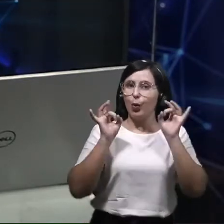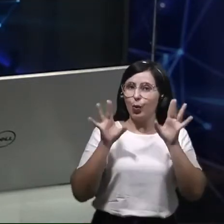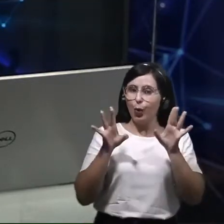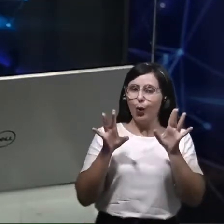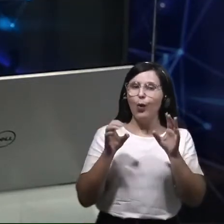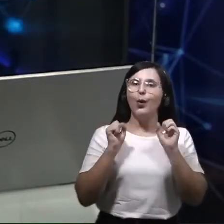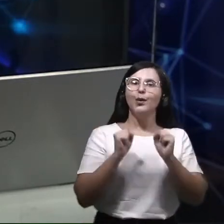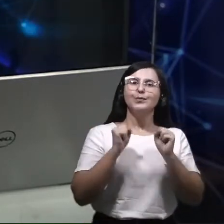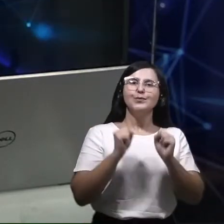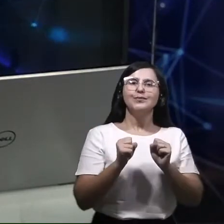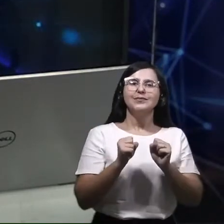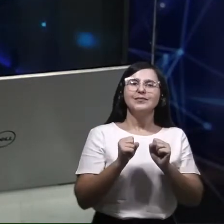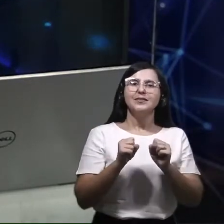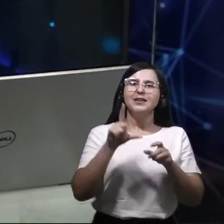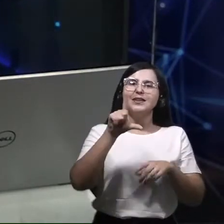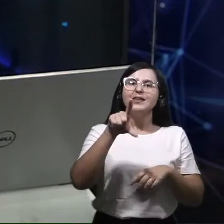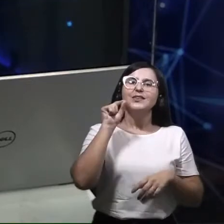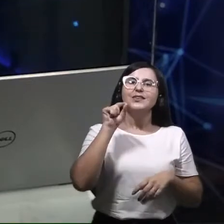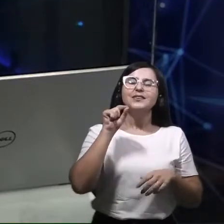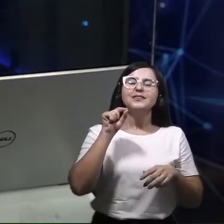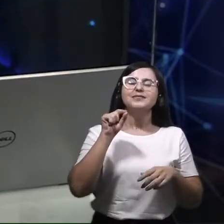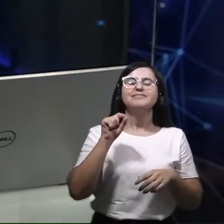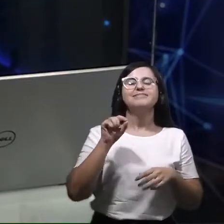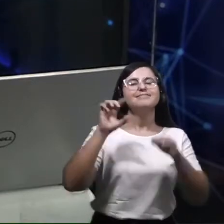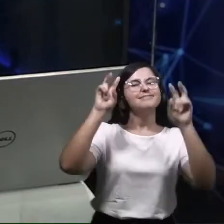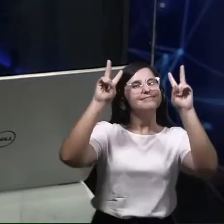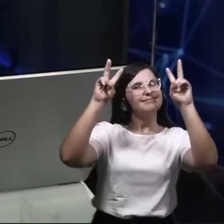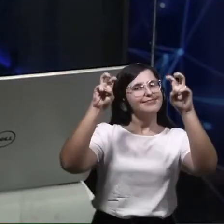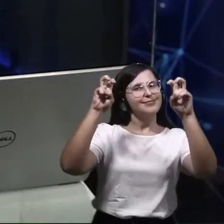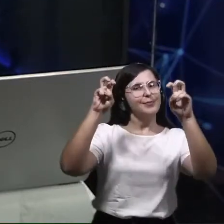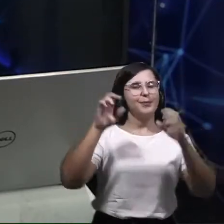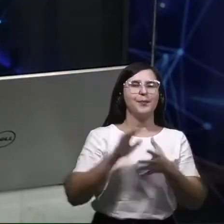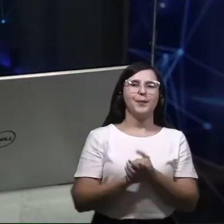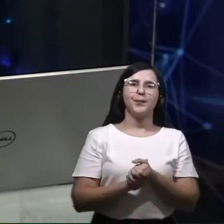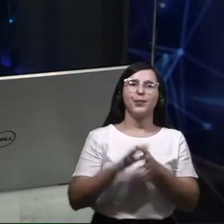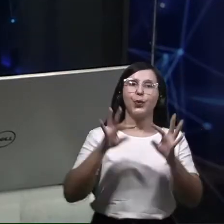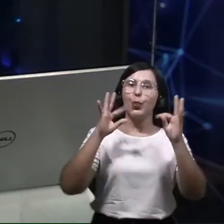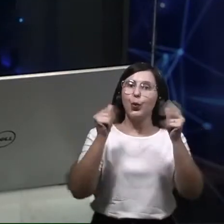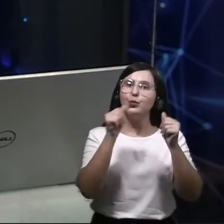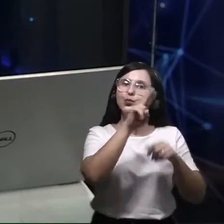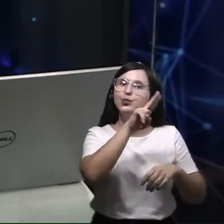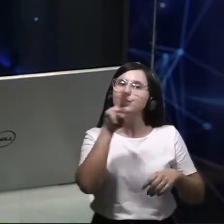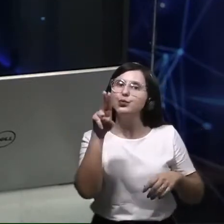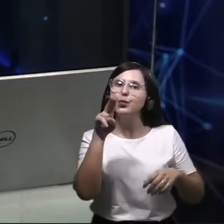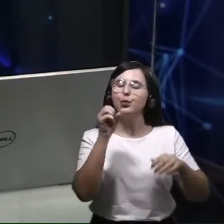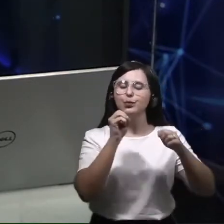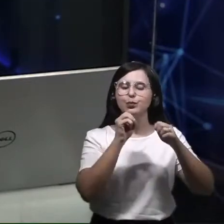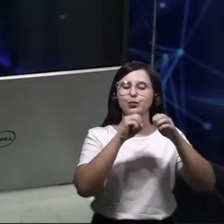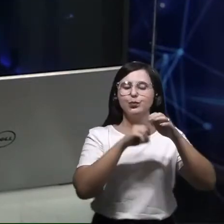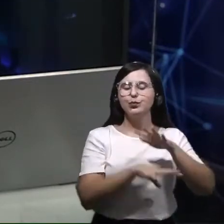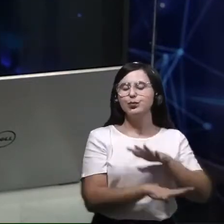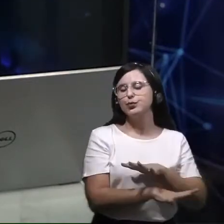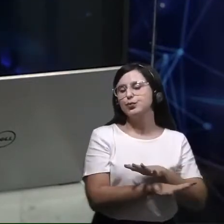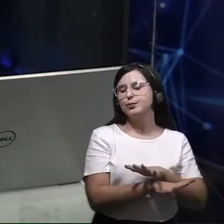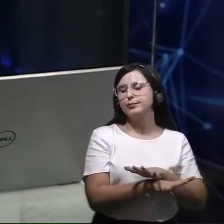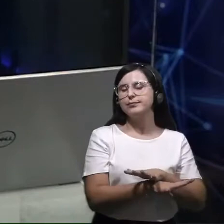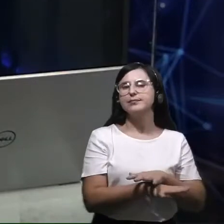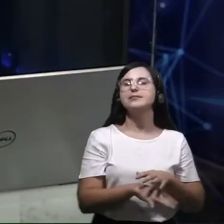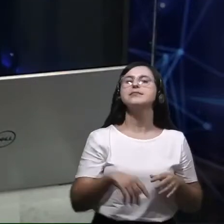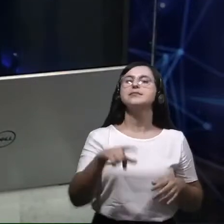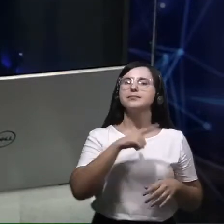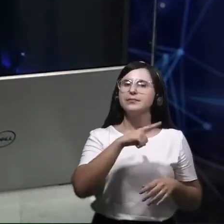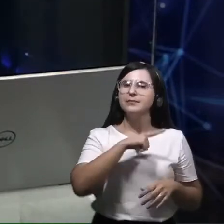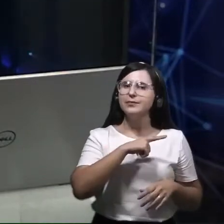não haverá temas sorteados, certo? Nesse caso é livre. Eu vou novamente colocar todos os papéis na urna, né? Porque zero agora, nós teremos outro